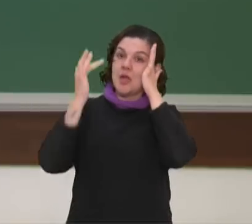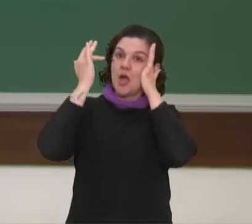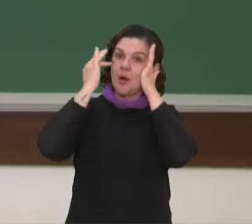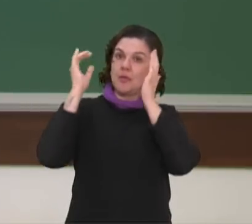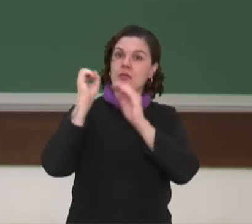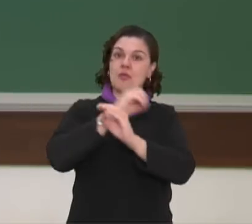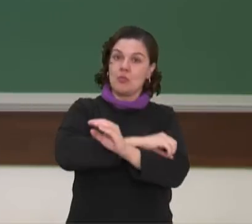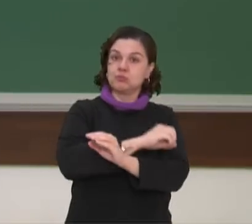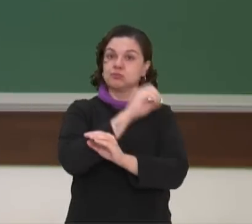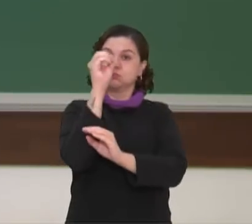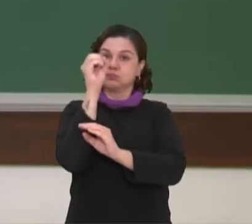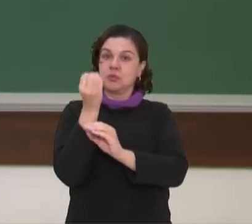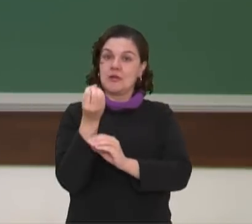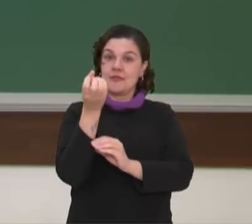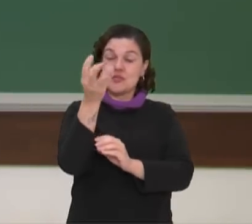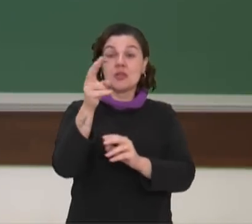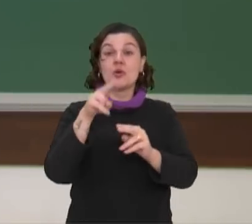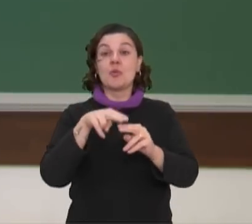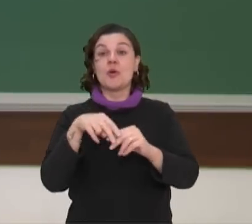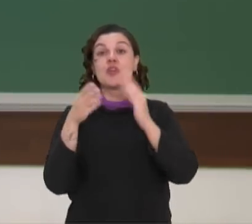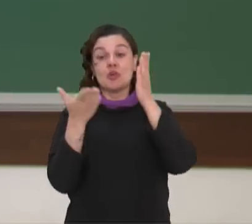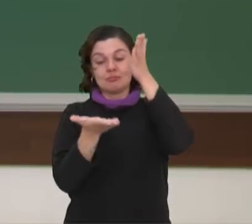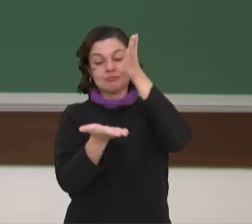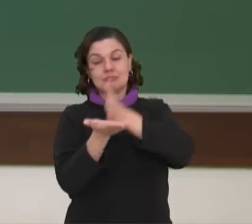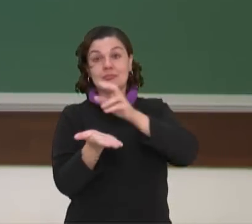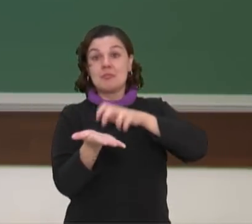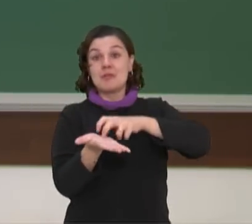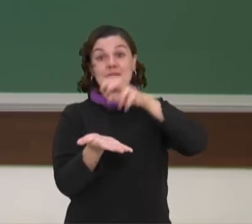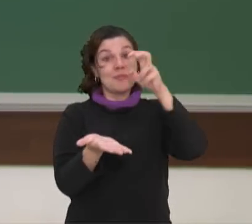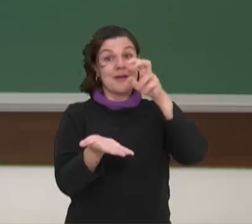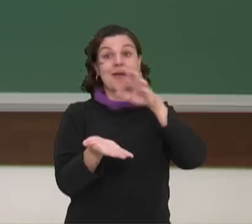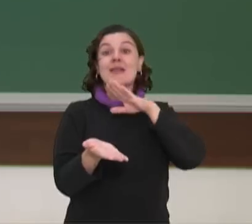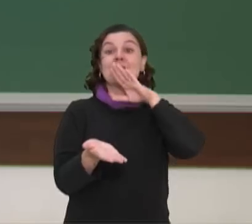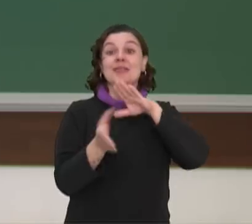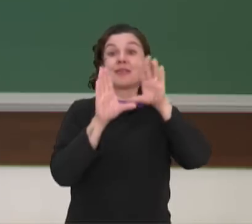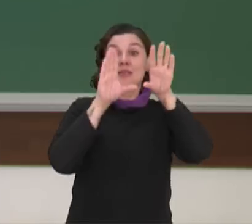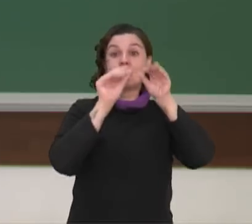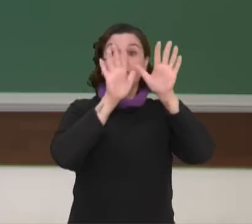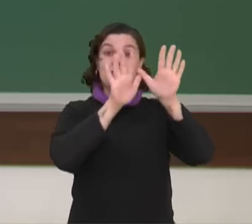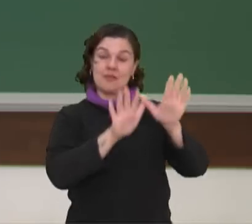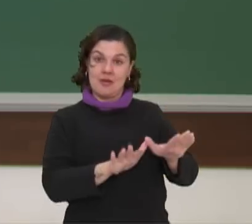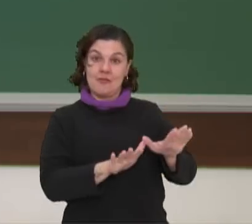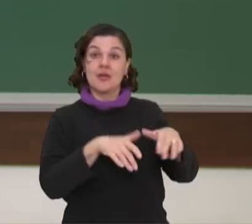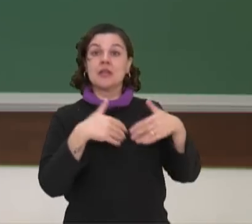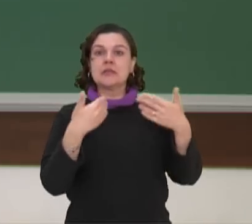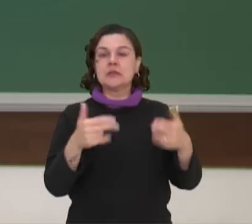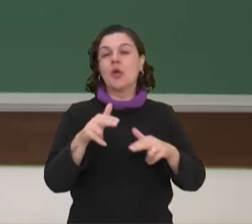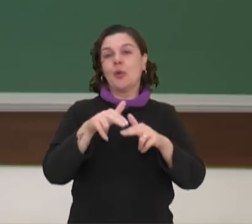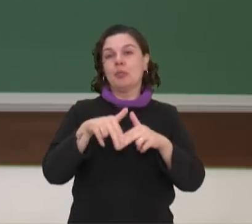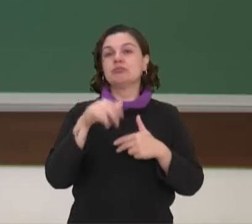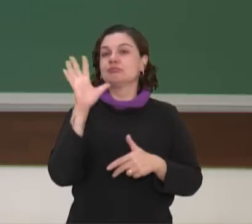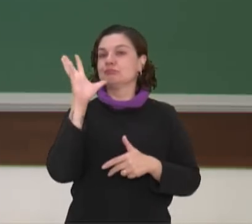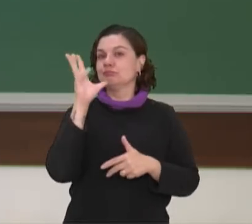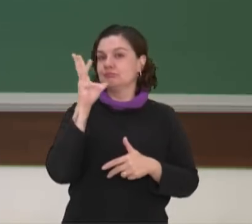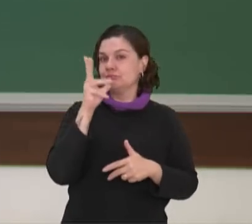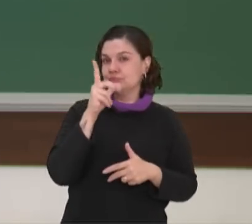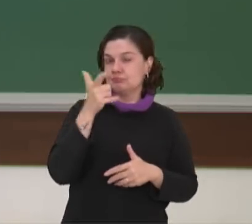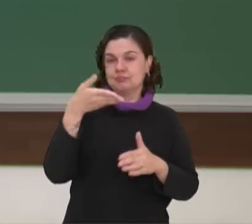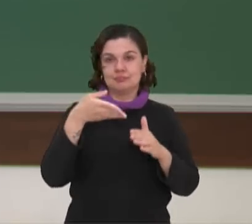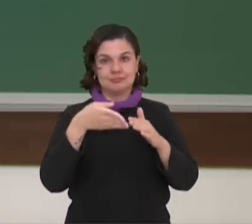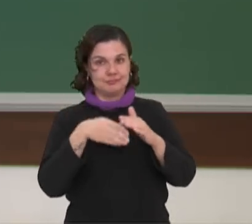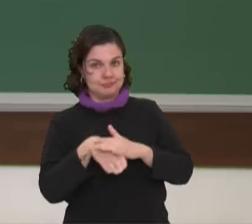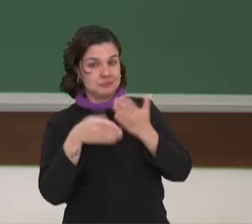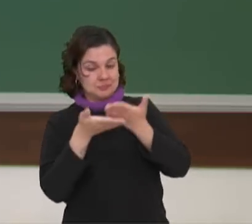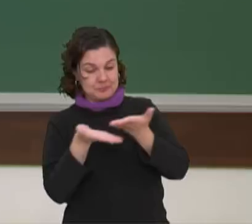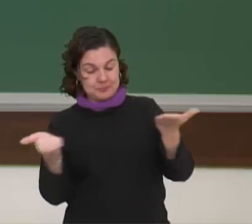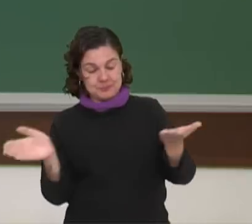dia viajar. Então, as viagens eram feitas somente no período da manhã. Por isso, então, um pouquinho mais lento do que você está acostumado a ver